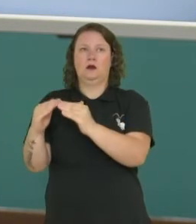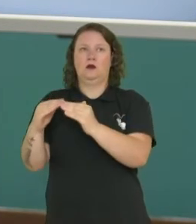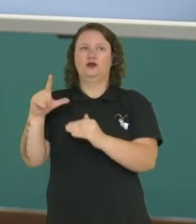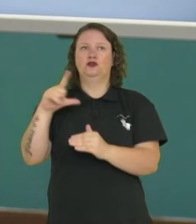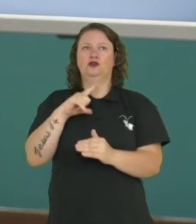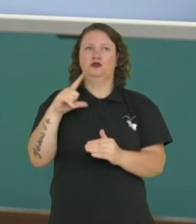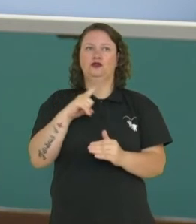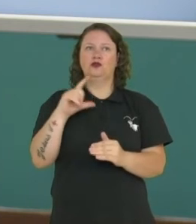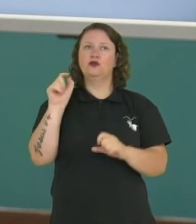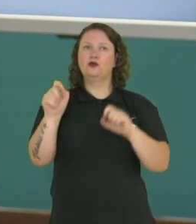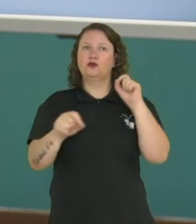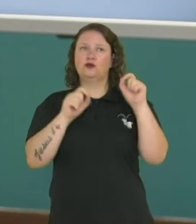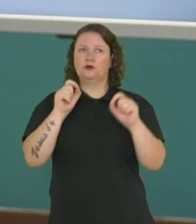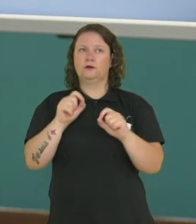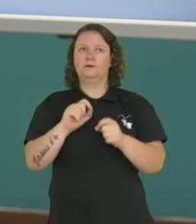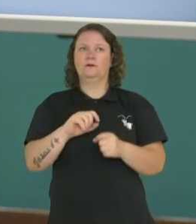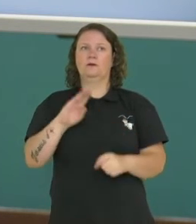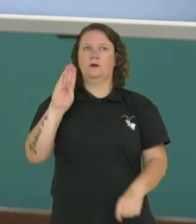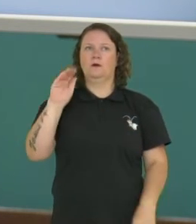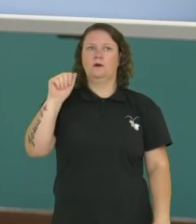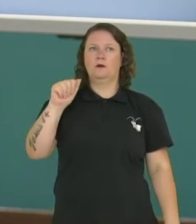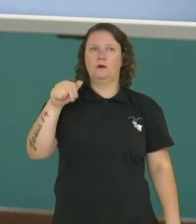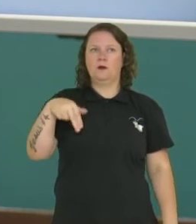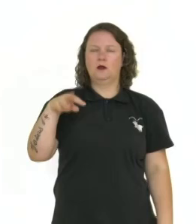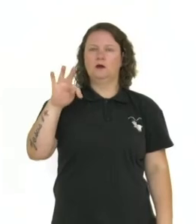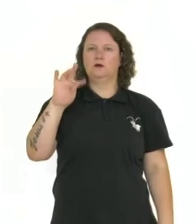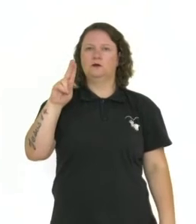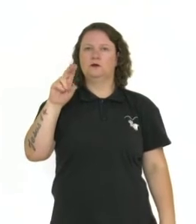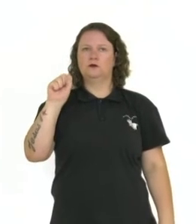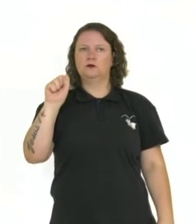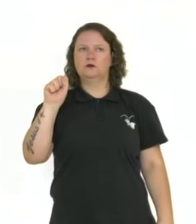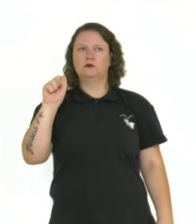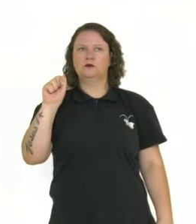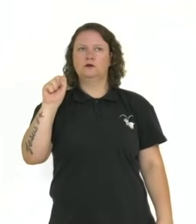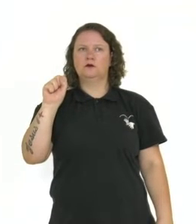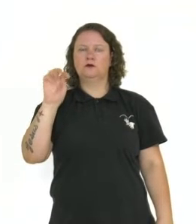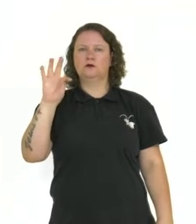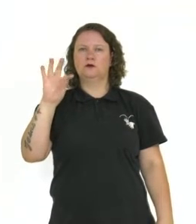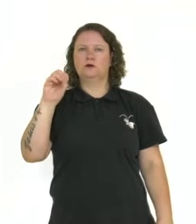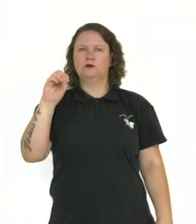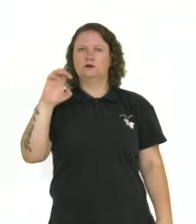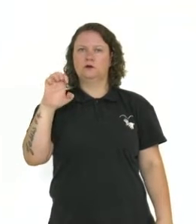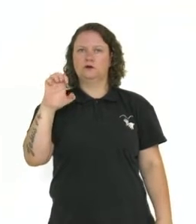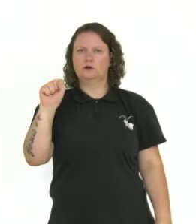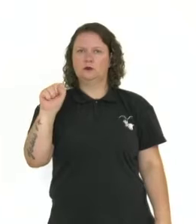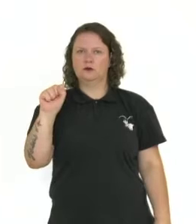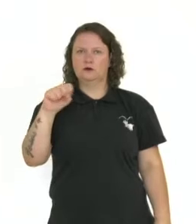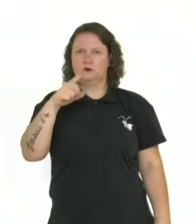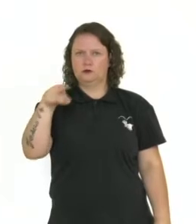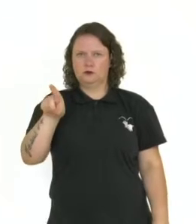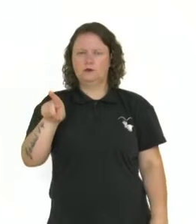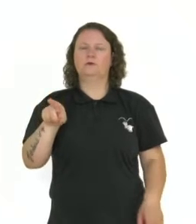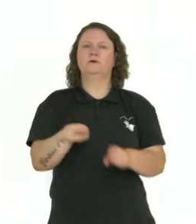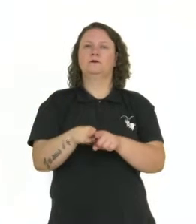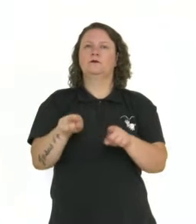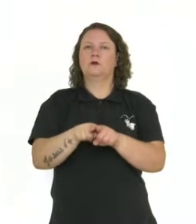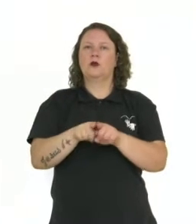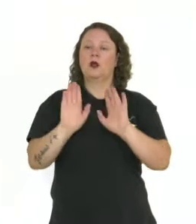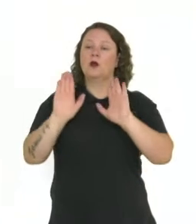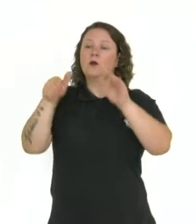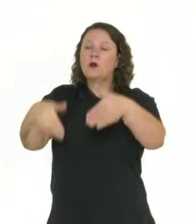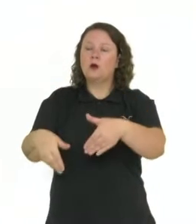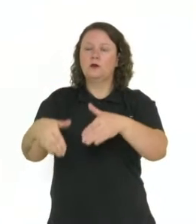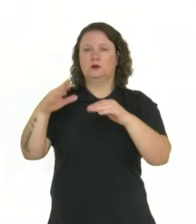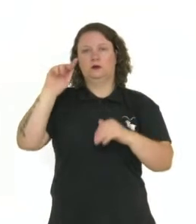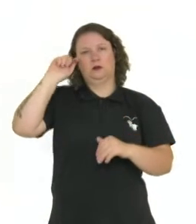que eram os bantustões? Vamos ver aqui. São territórios do Estado criados para ocupação exclusiva dos negros. Vamos ver aqui no mapa,